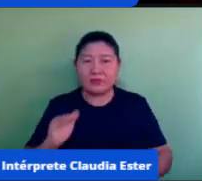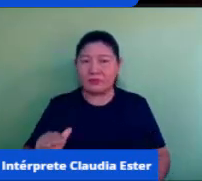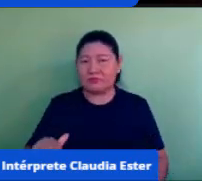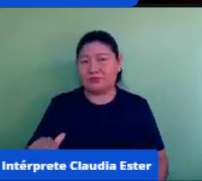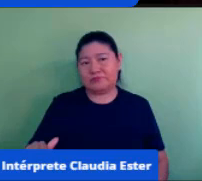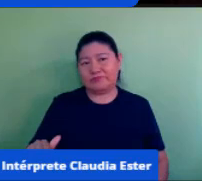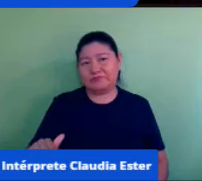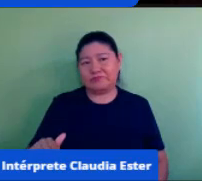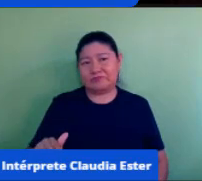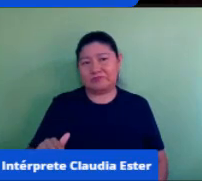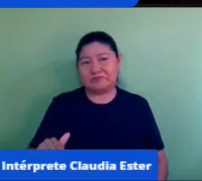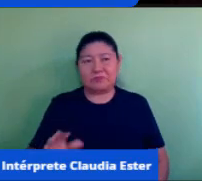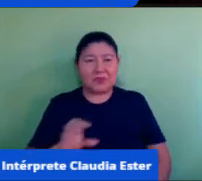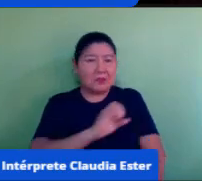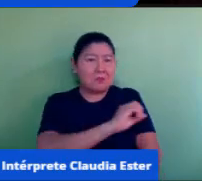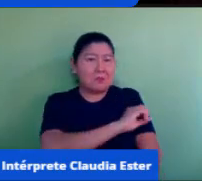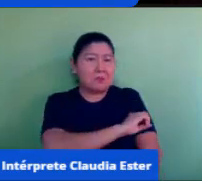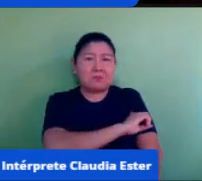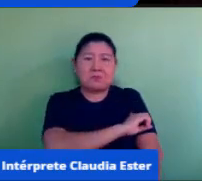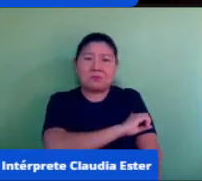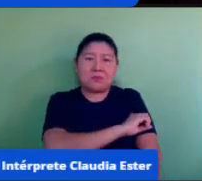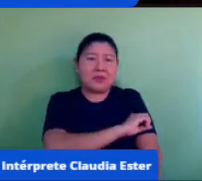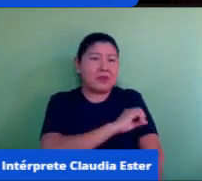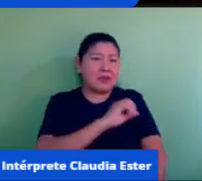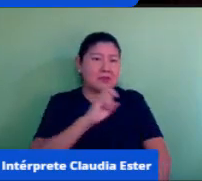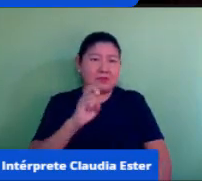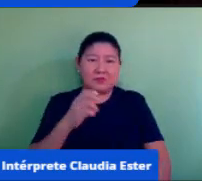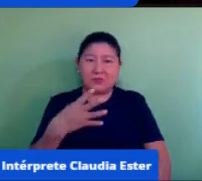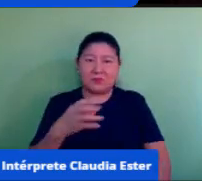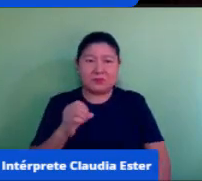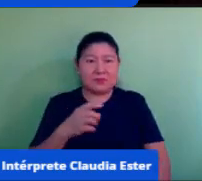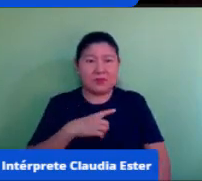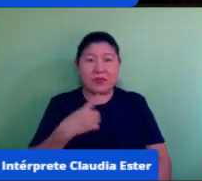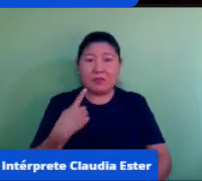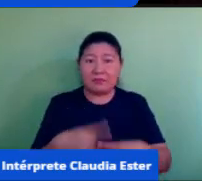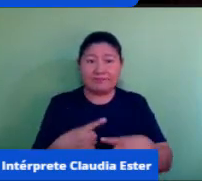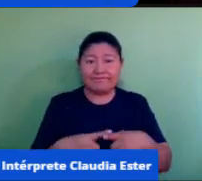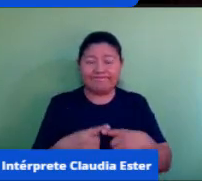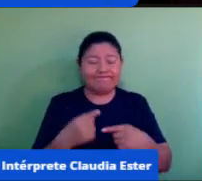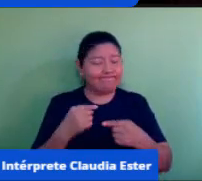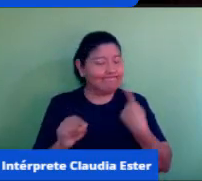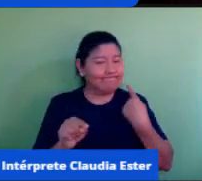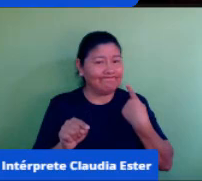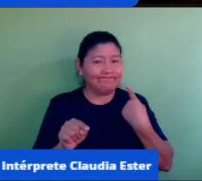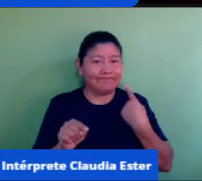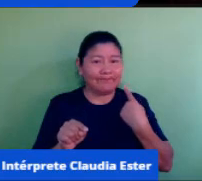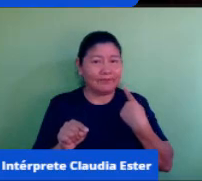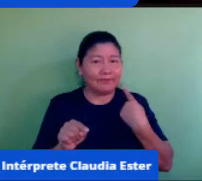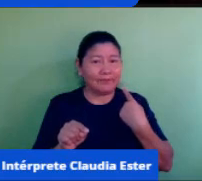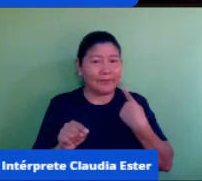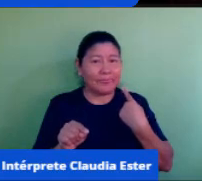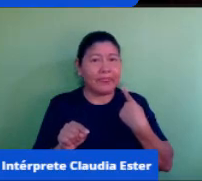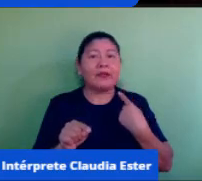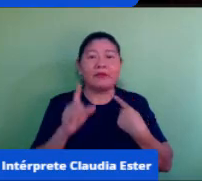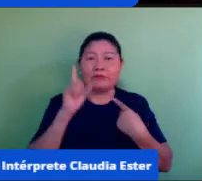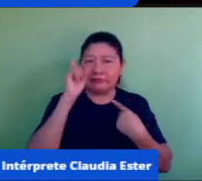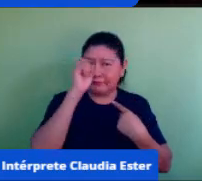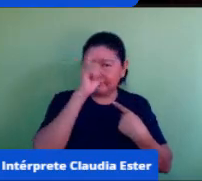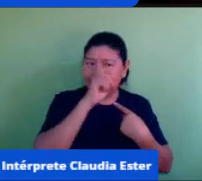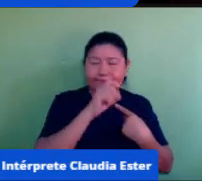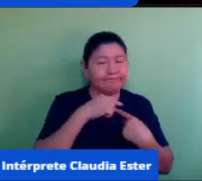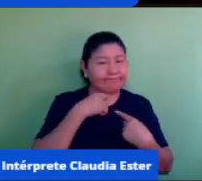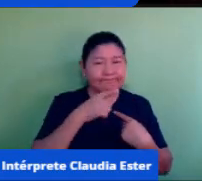Nessa parte de atividades, nessa parte mais didática. Então, eu mesma acho